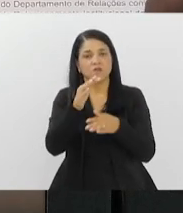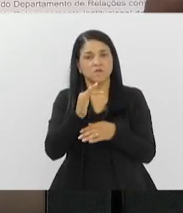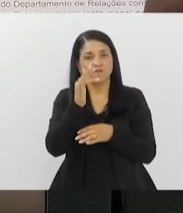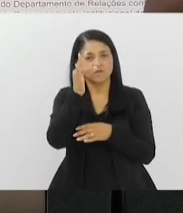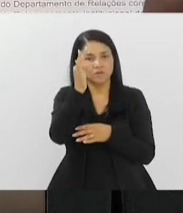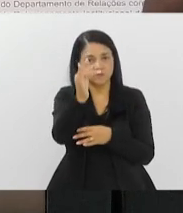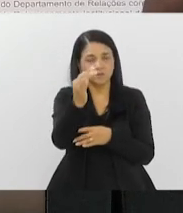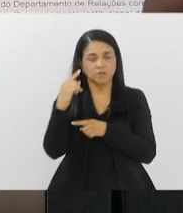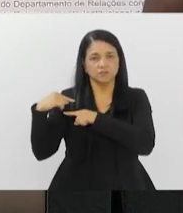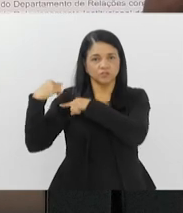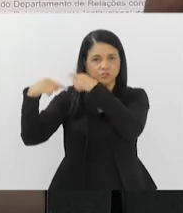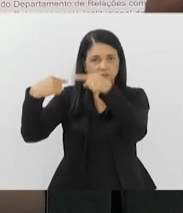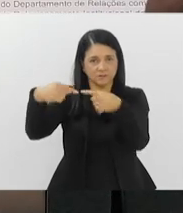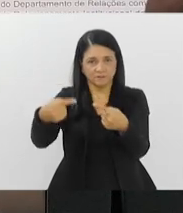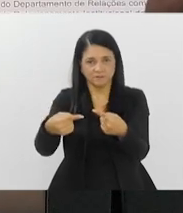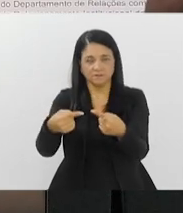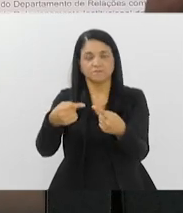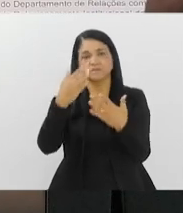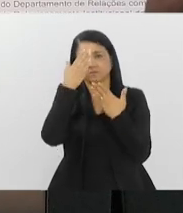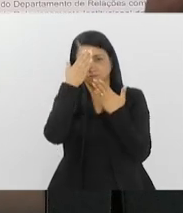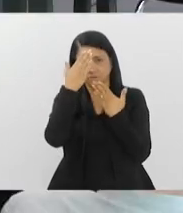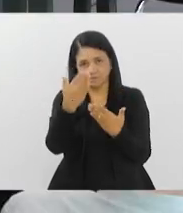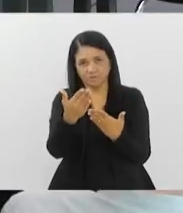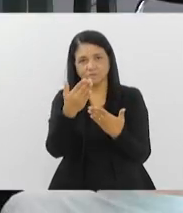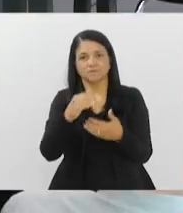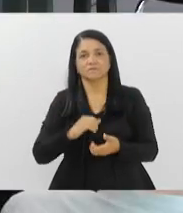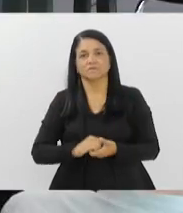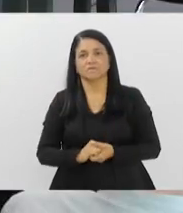futuras gerações. Muito obrigada.